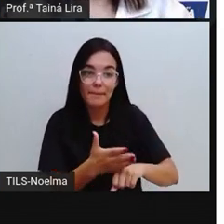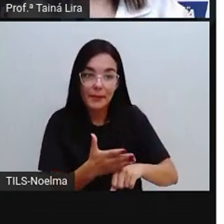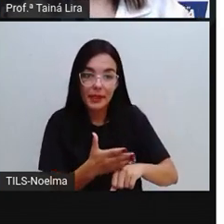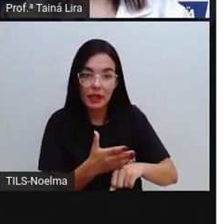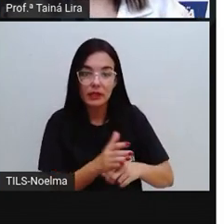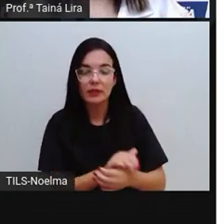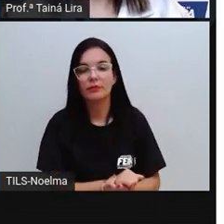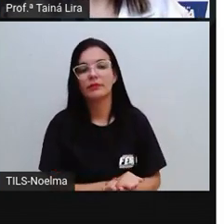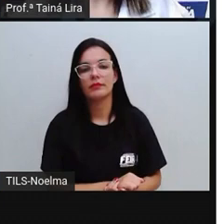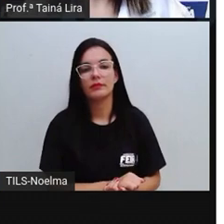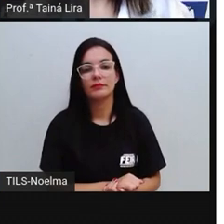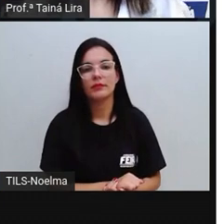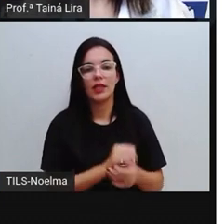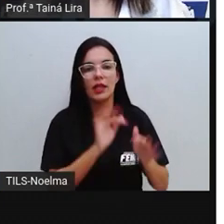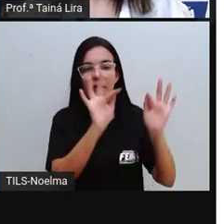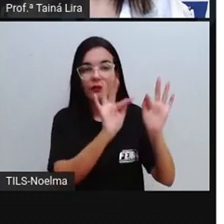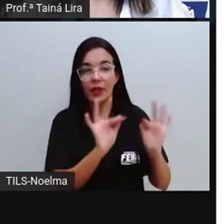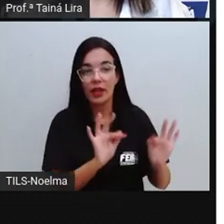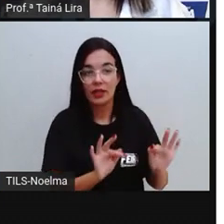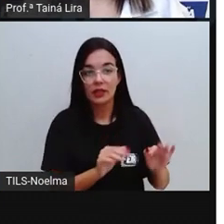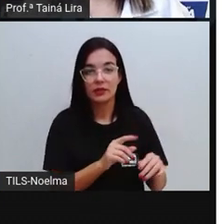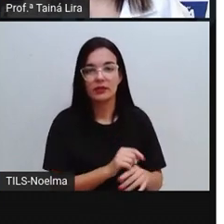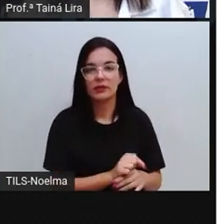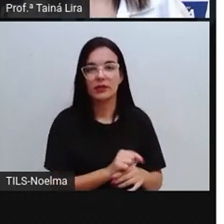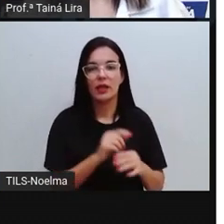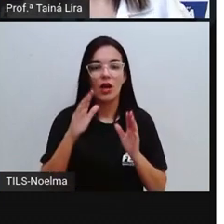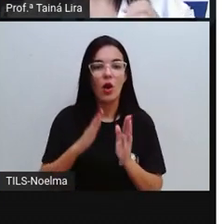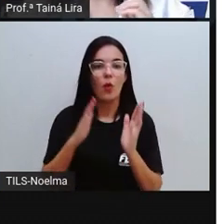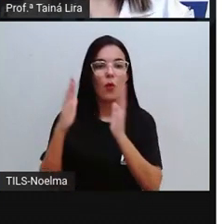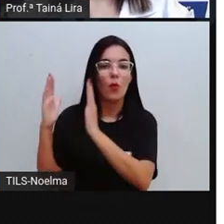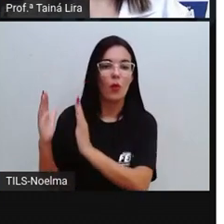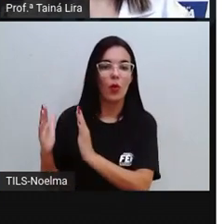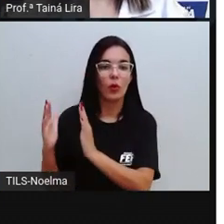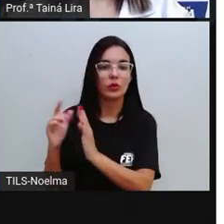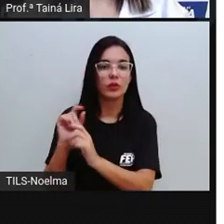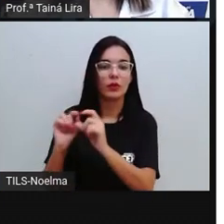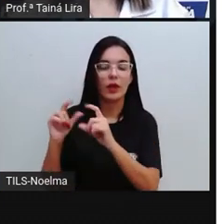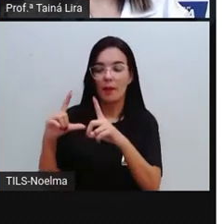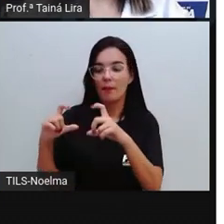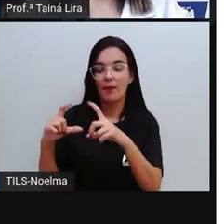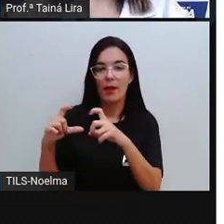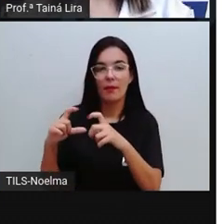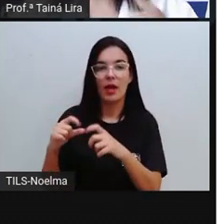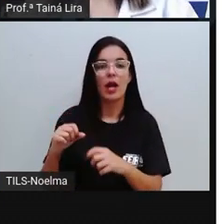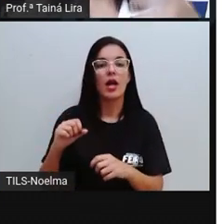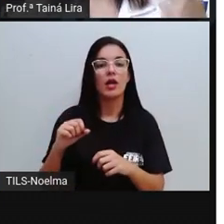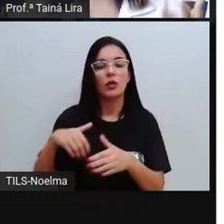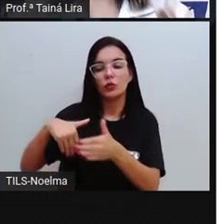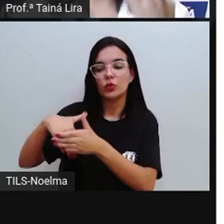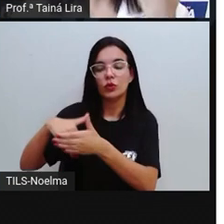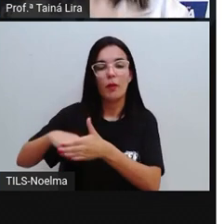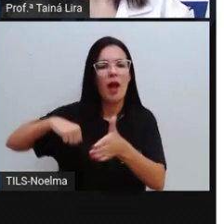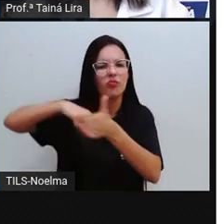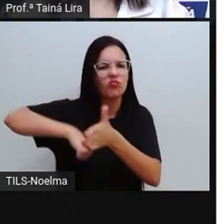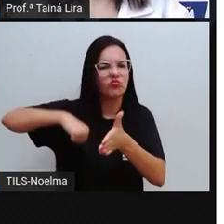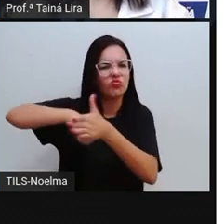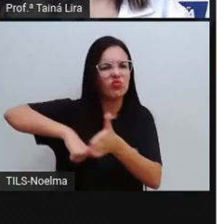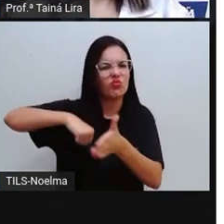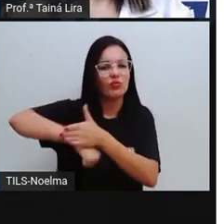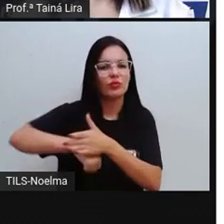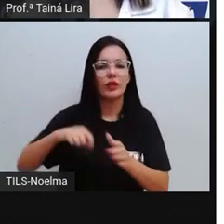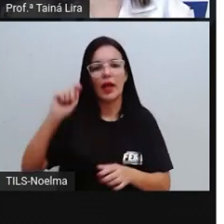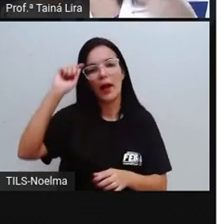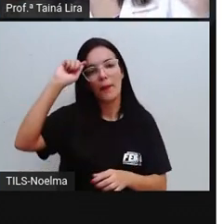mais claro, tá bom? E esse aqui, segundo ano, é o uniforme, ó, do time lutadores, que é o uniforme